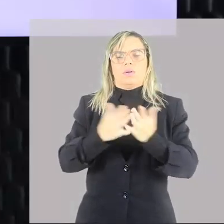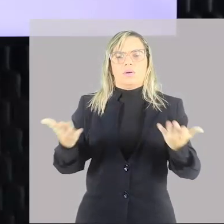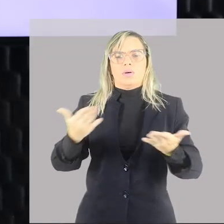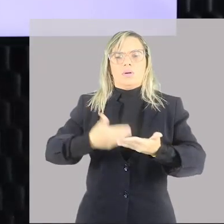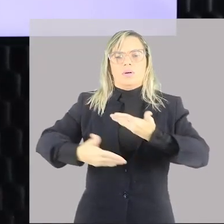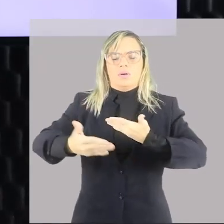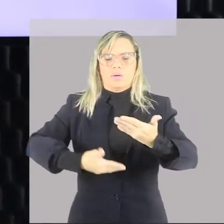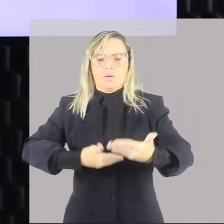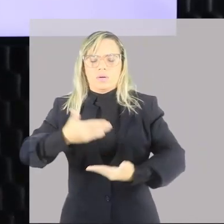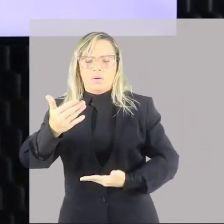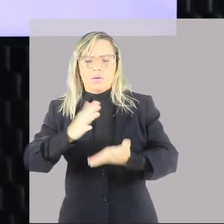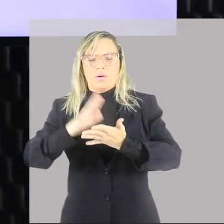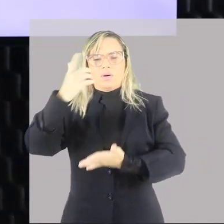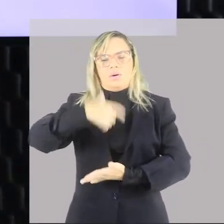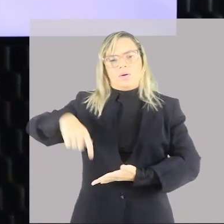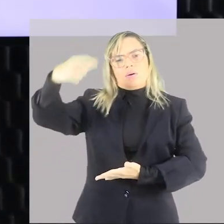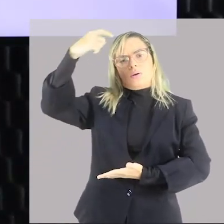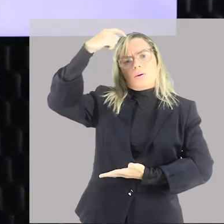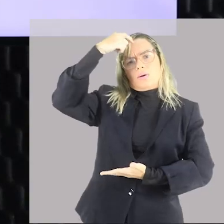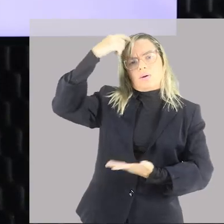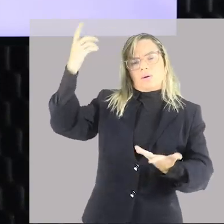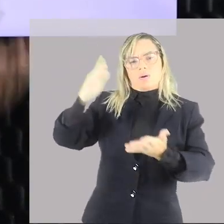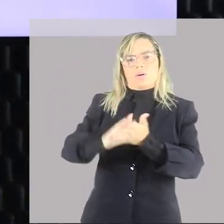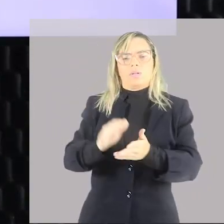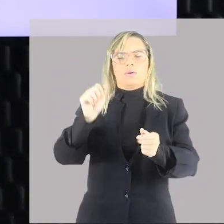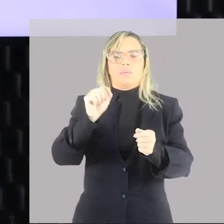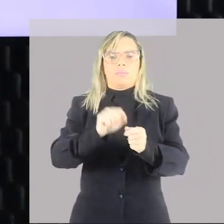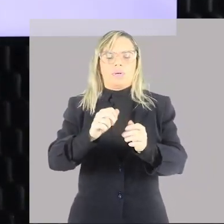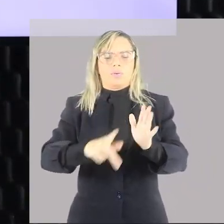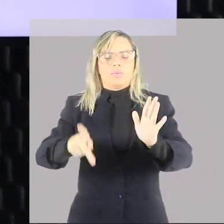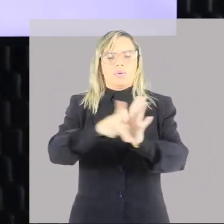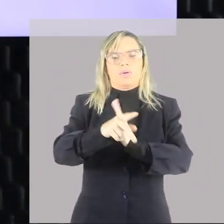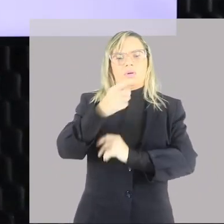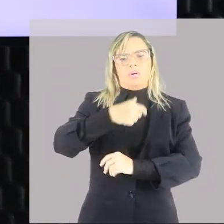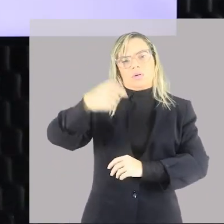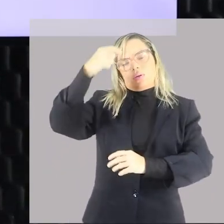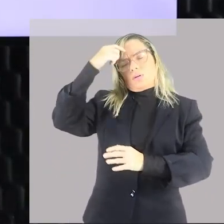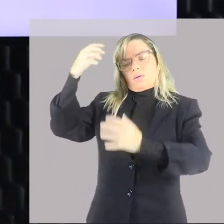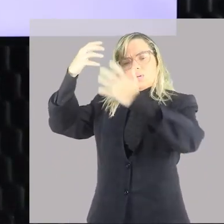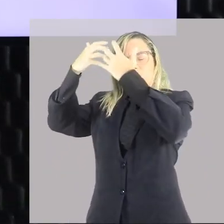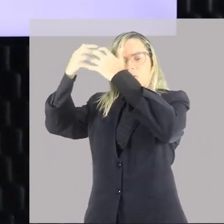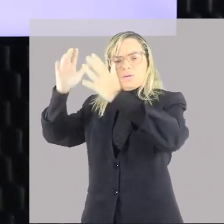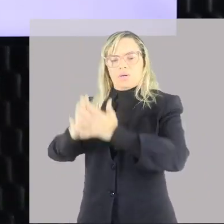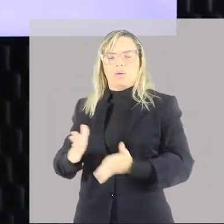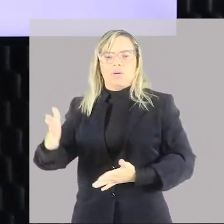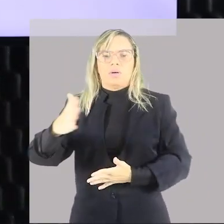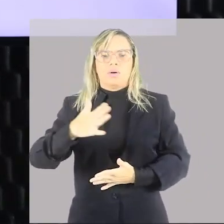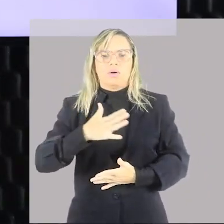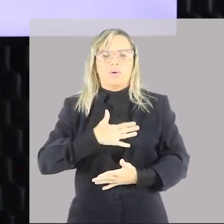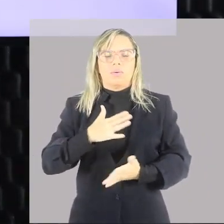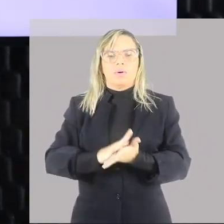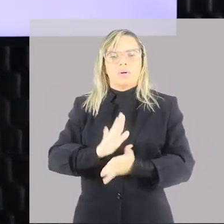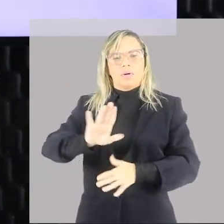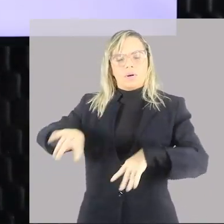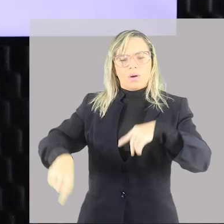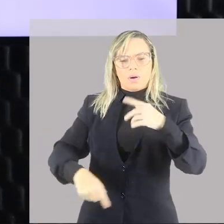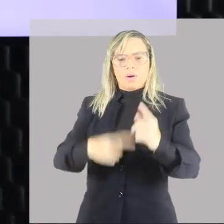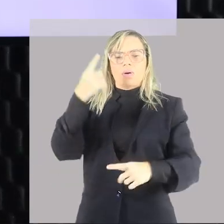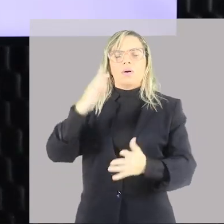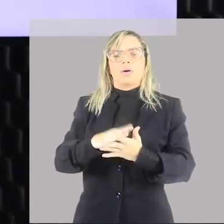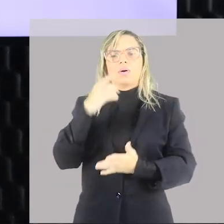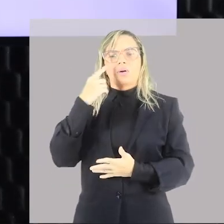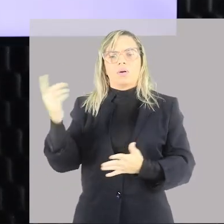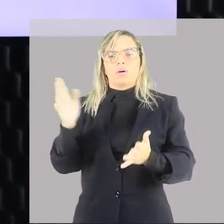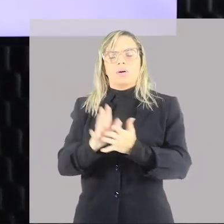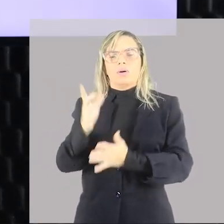movimento de pensar sobre o ato de pensar sobre a minha ação, de pensar